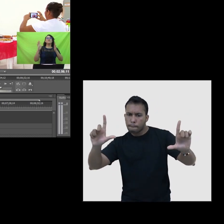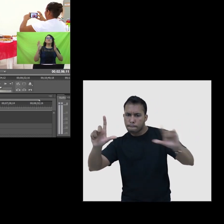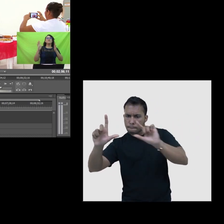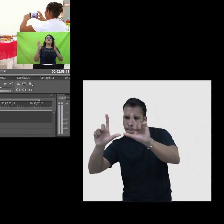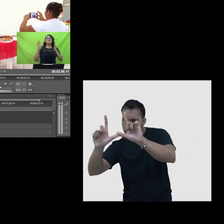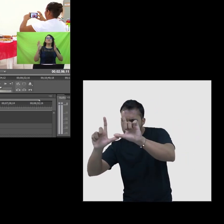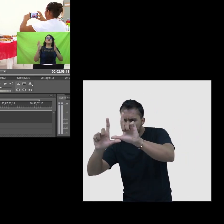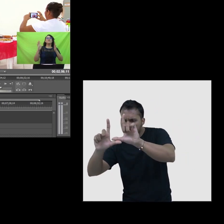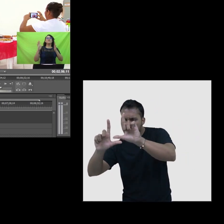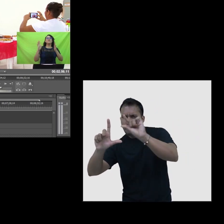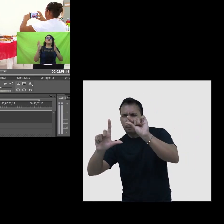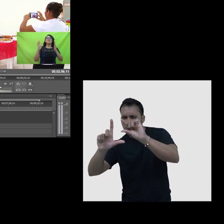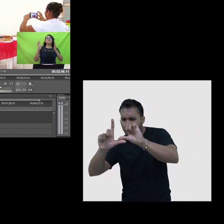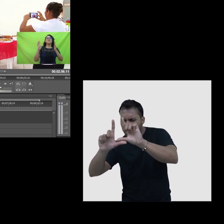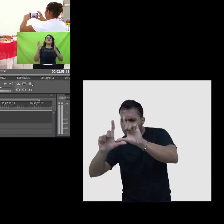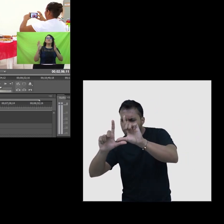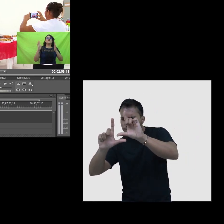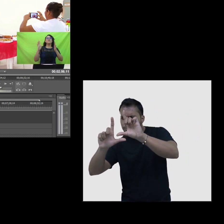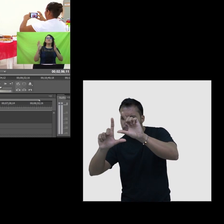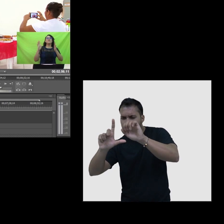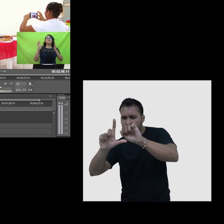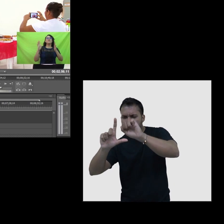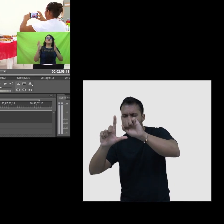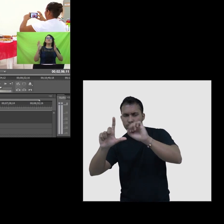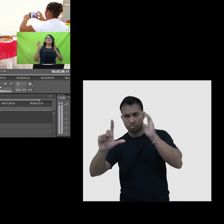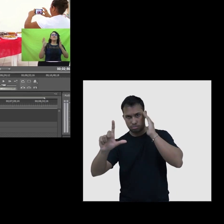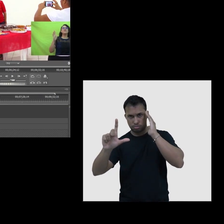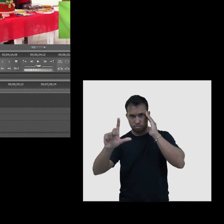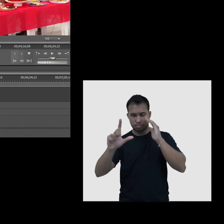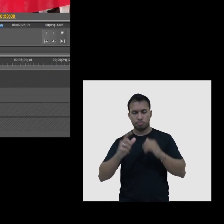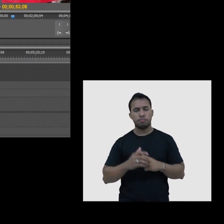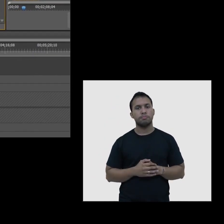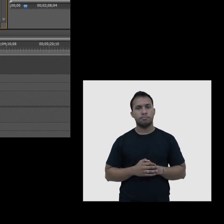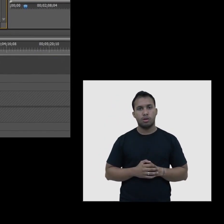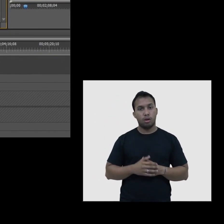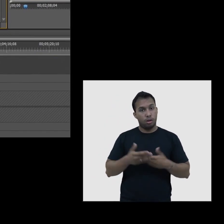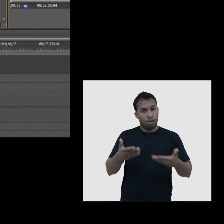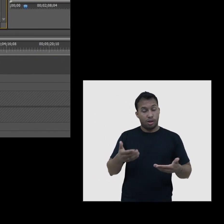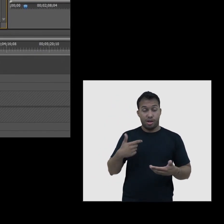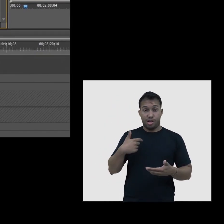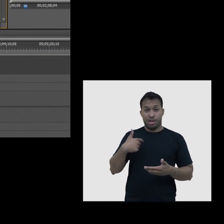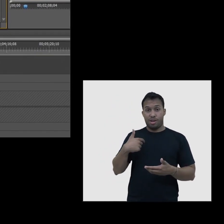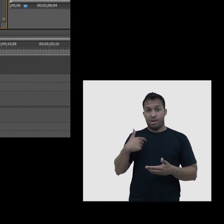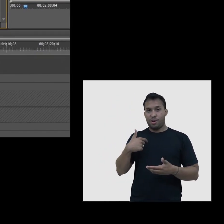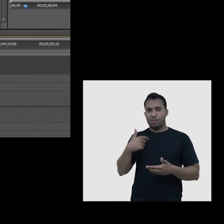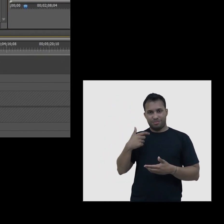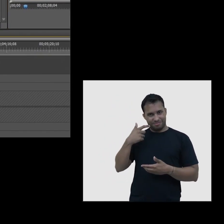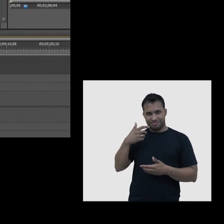que provavelmente vocês perceberam aí, né? Eu coloquei a camada do intérprete